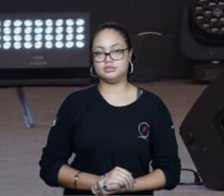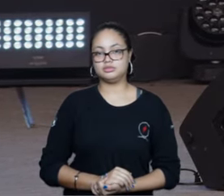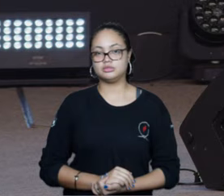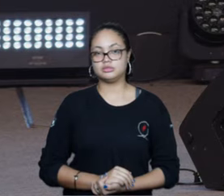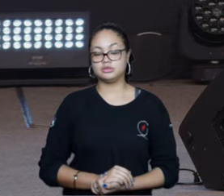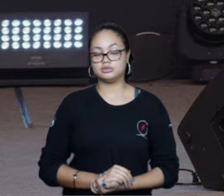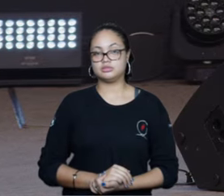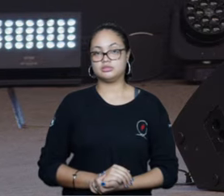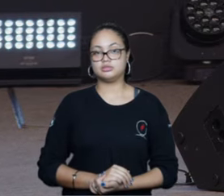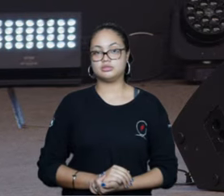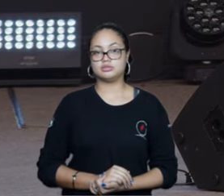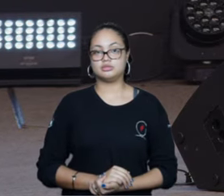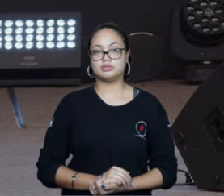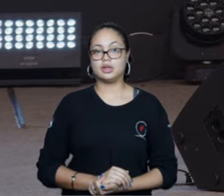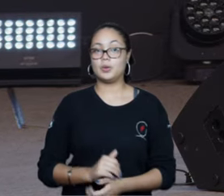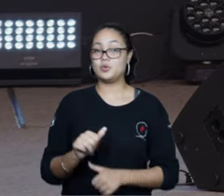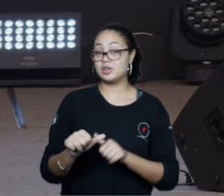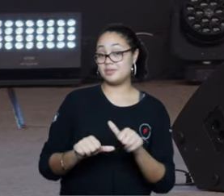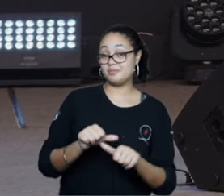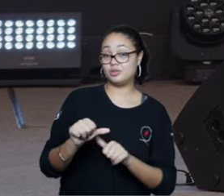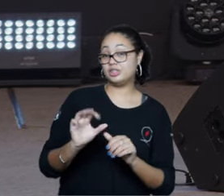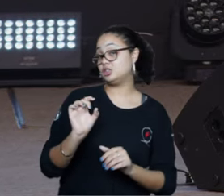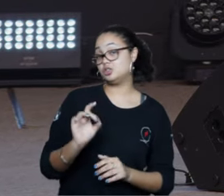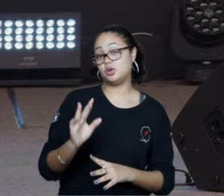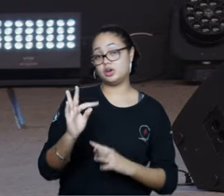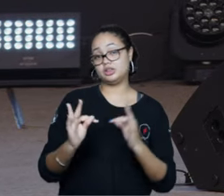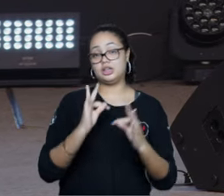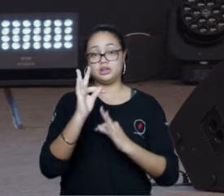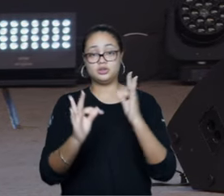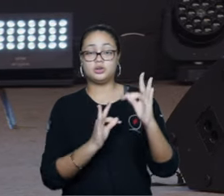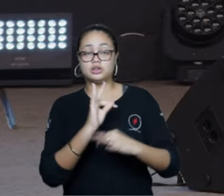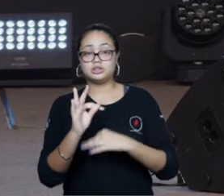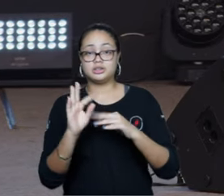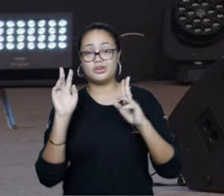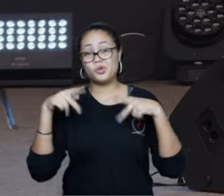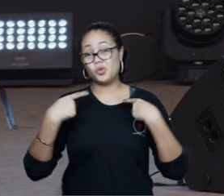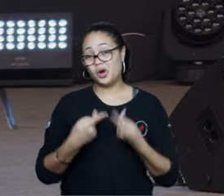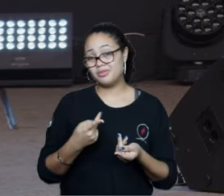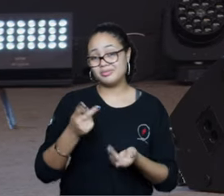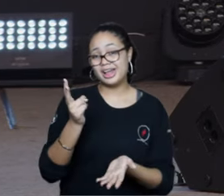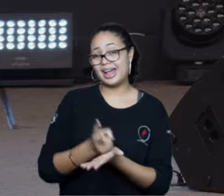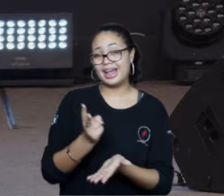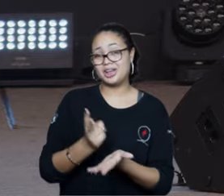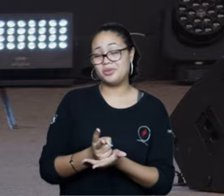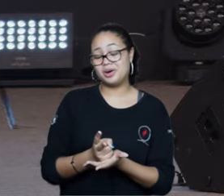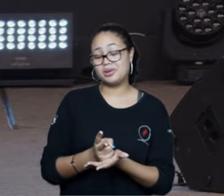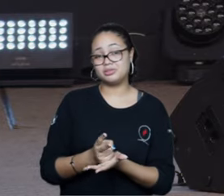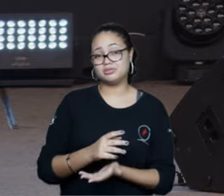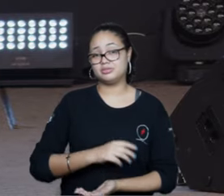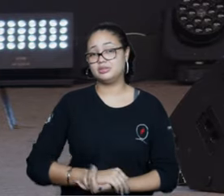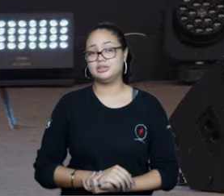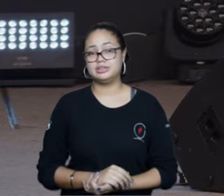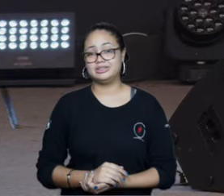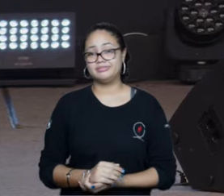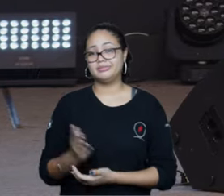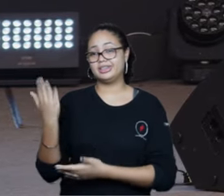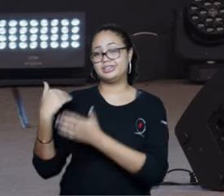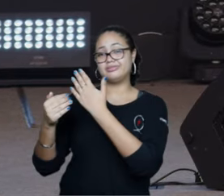o que muda é a tecnologia o homem é a mesma coisa desde que ele caiu